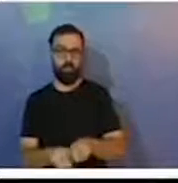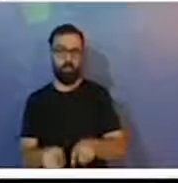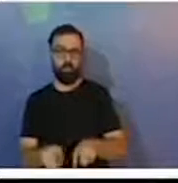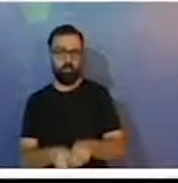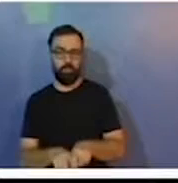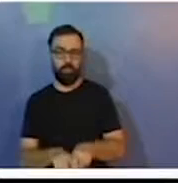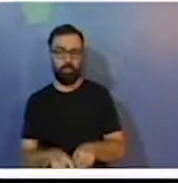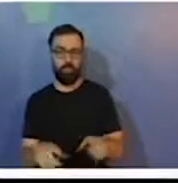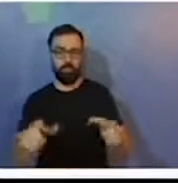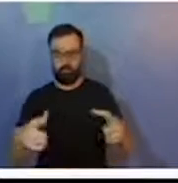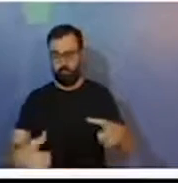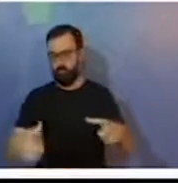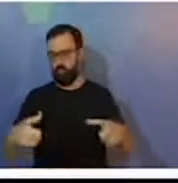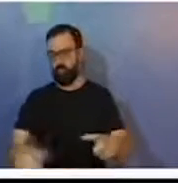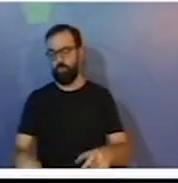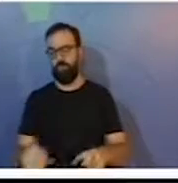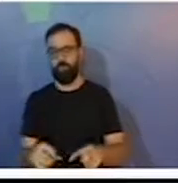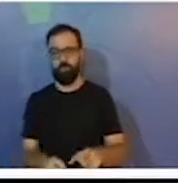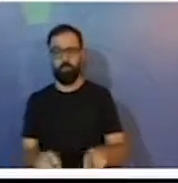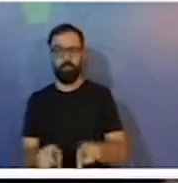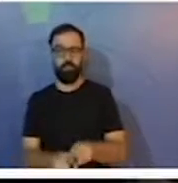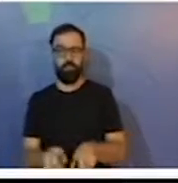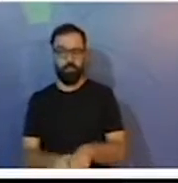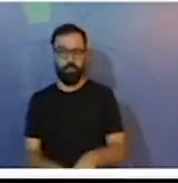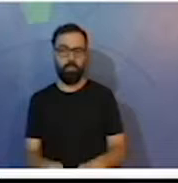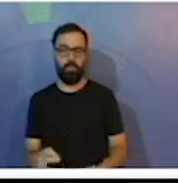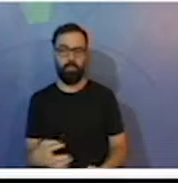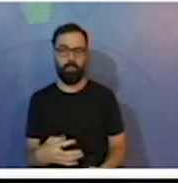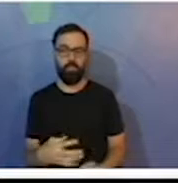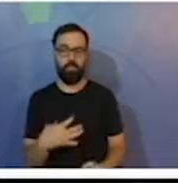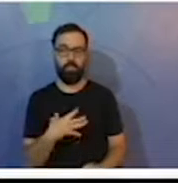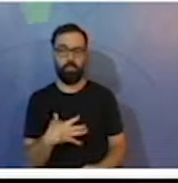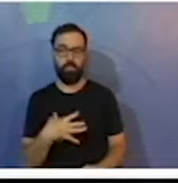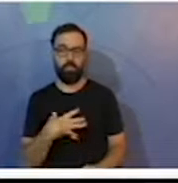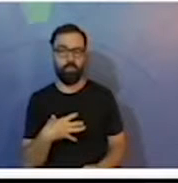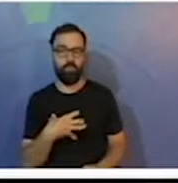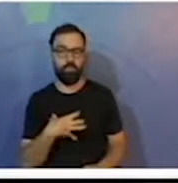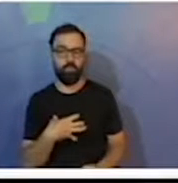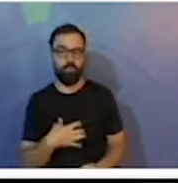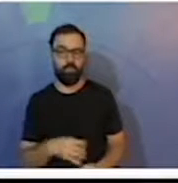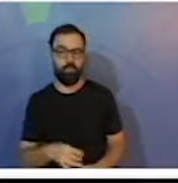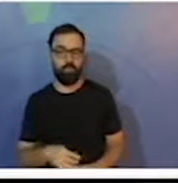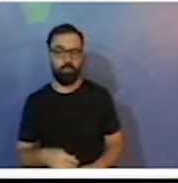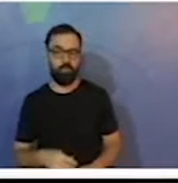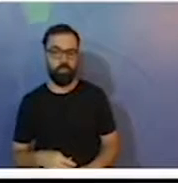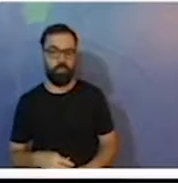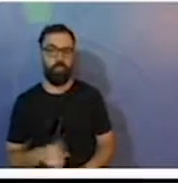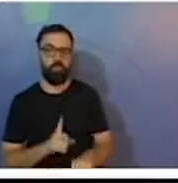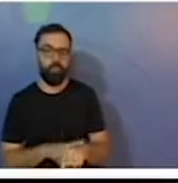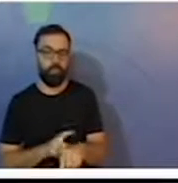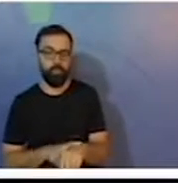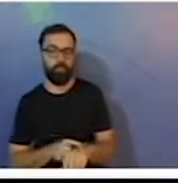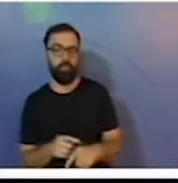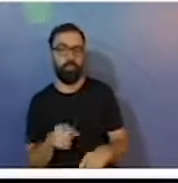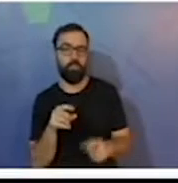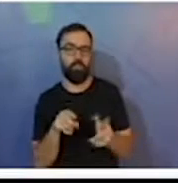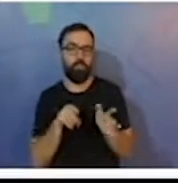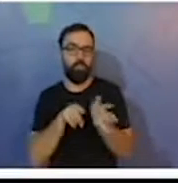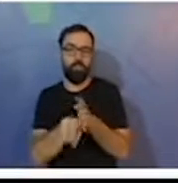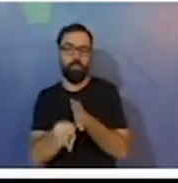aqui ó destacando alguns advérbios o tempo normalmente a gente faz a pergunta quando isso e